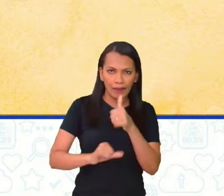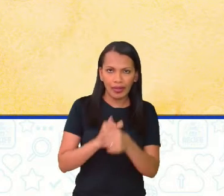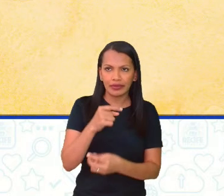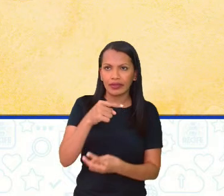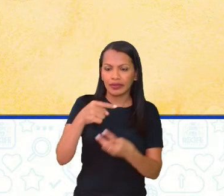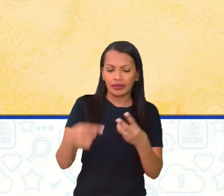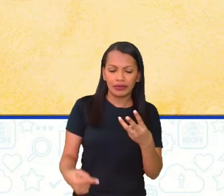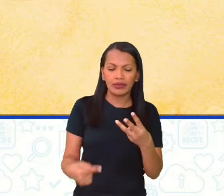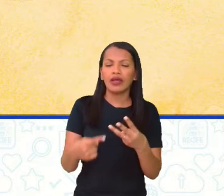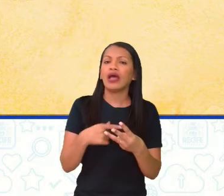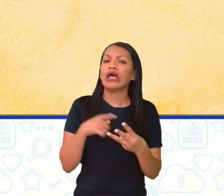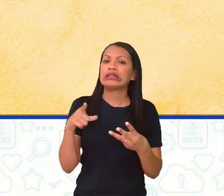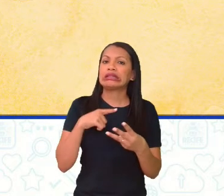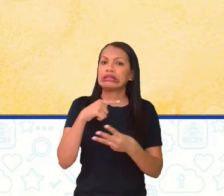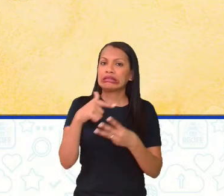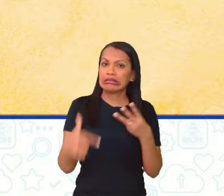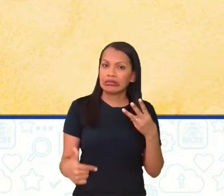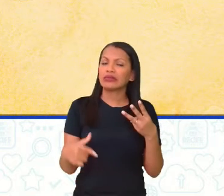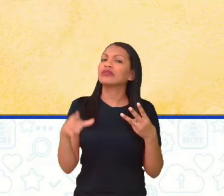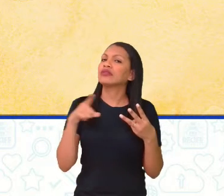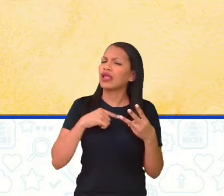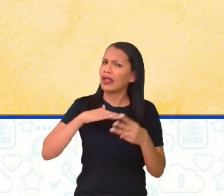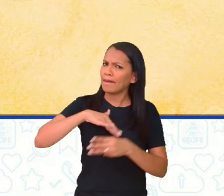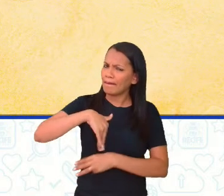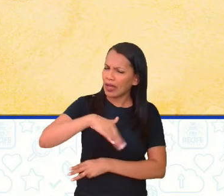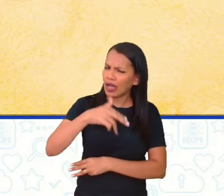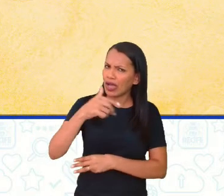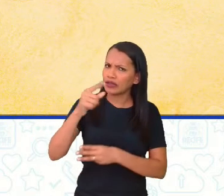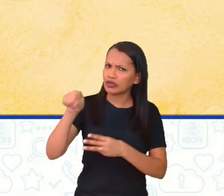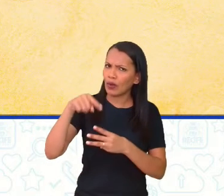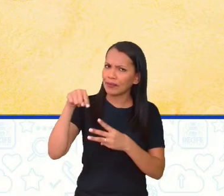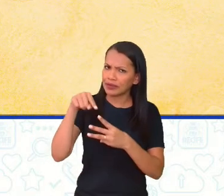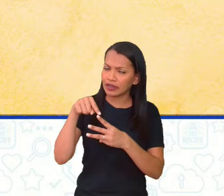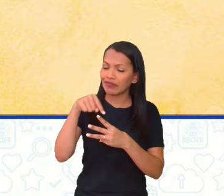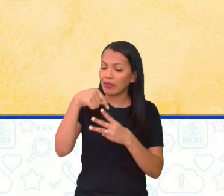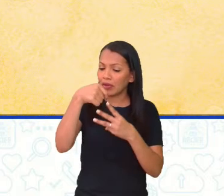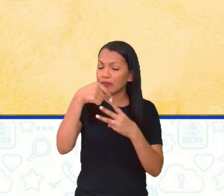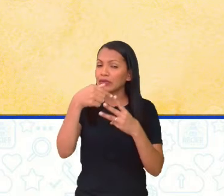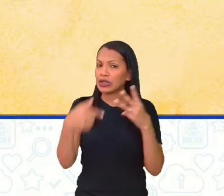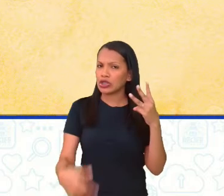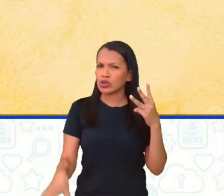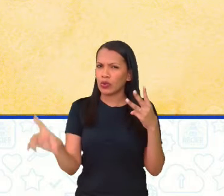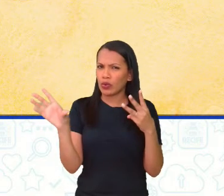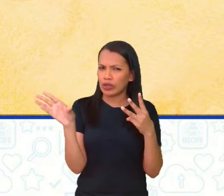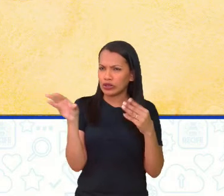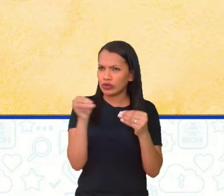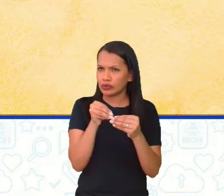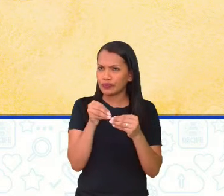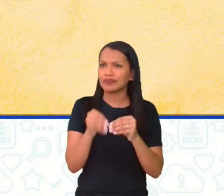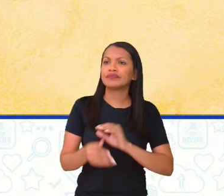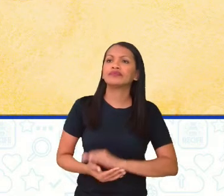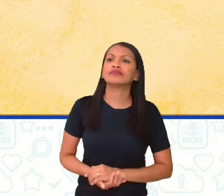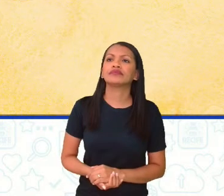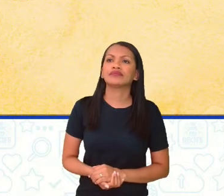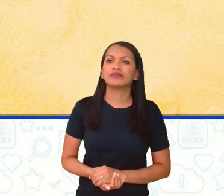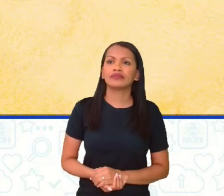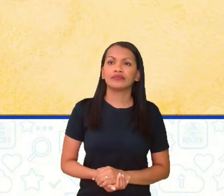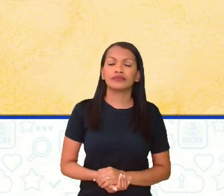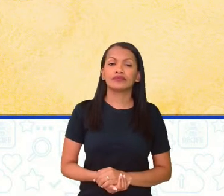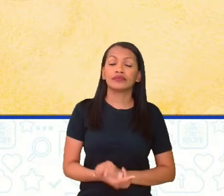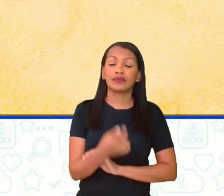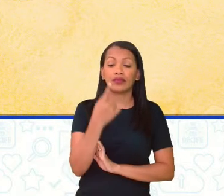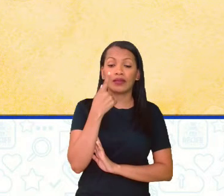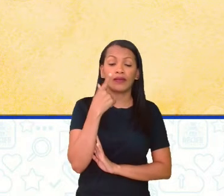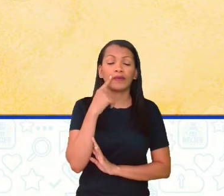3 aqui para a gente conhecer. Então, 13.1 diz: reforçar a resiliência e a capacidade